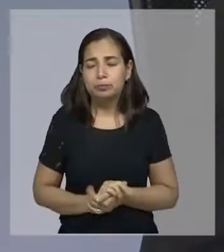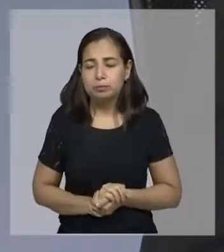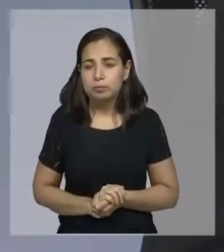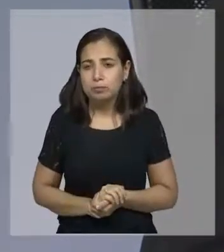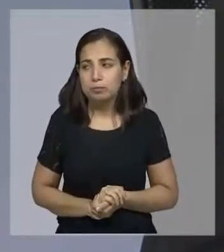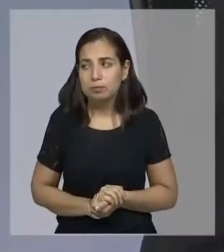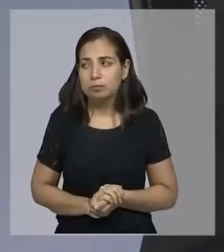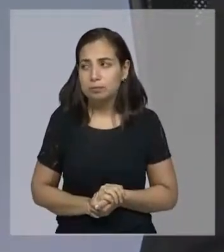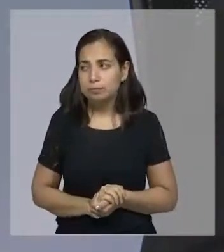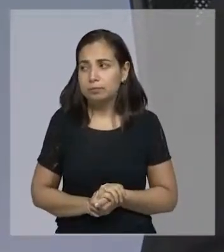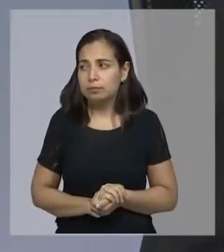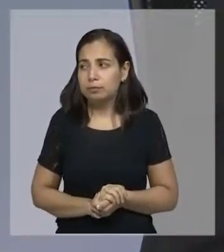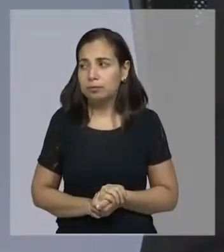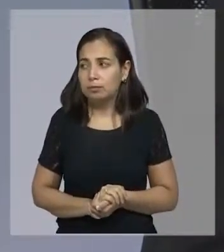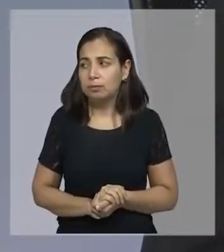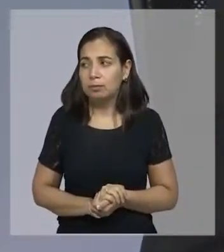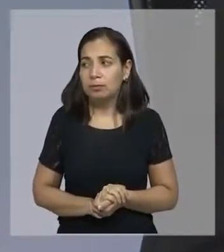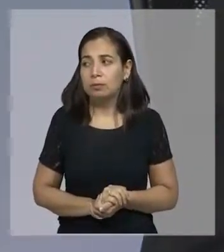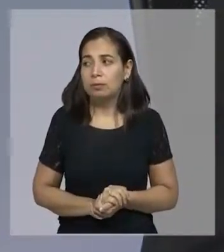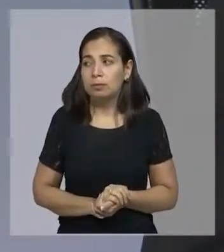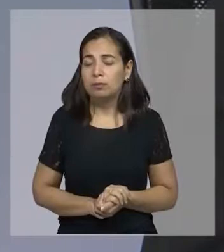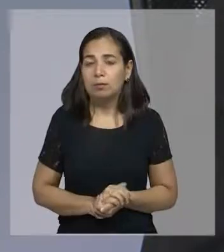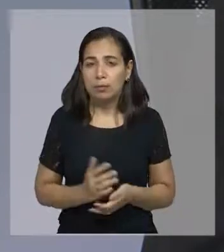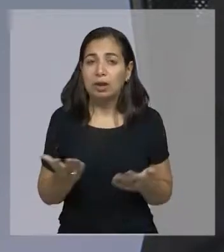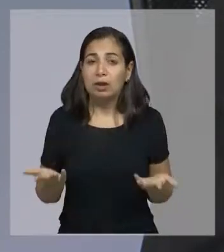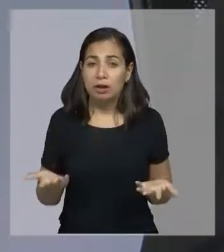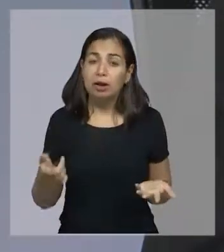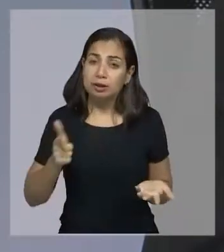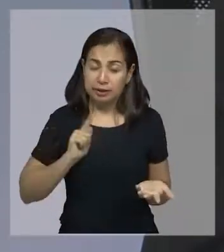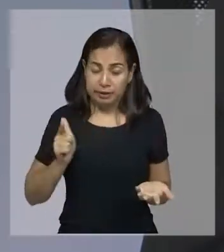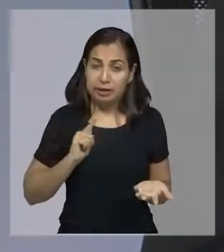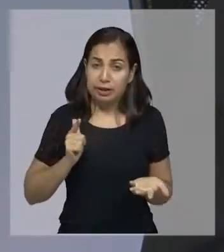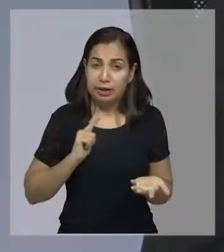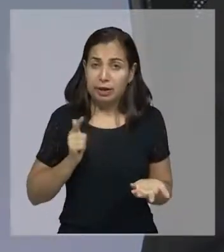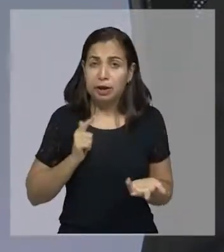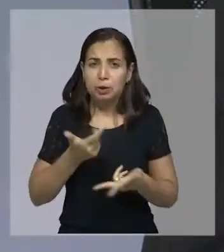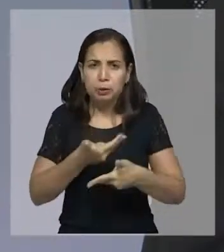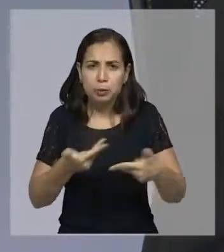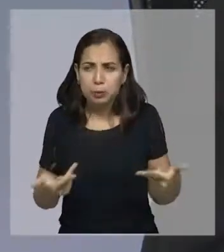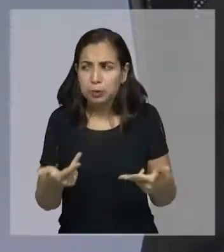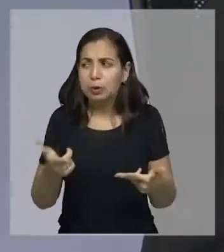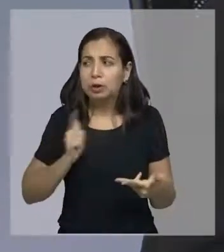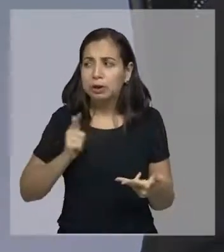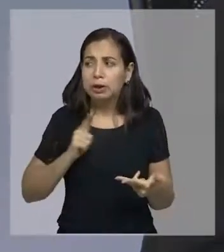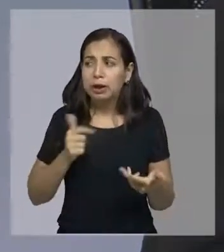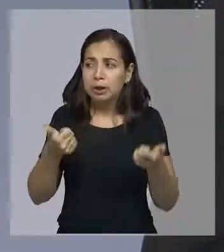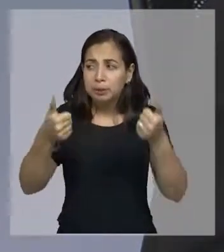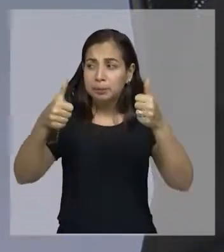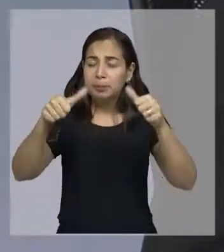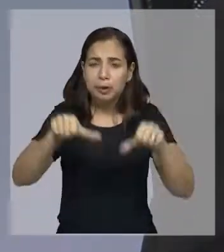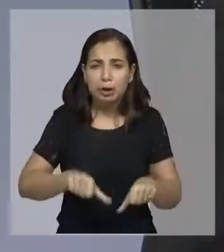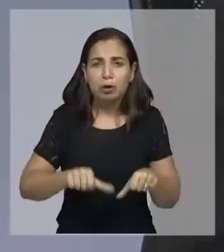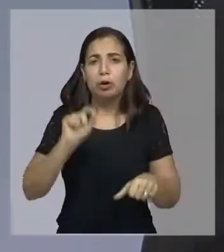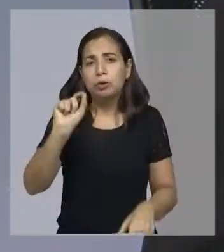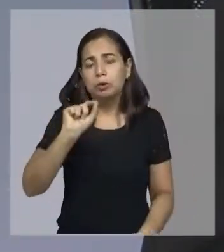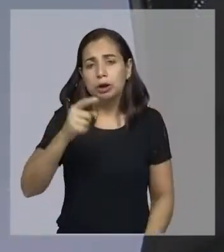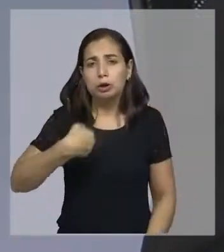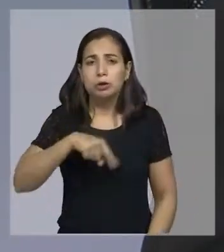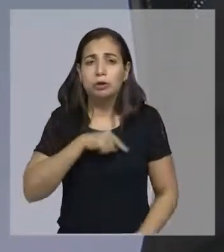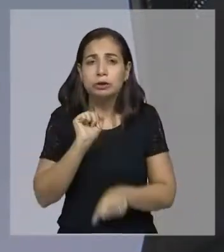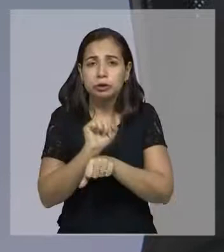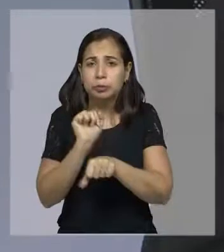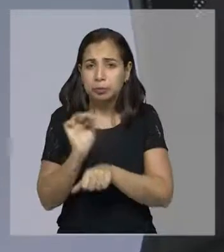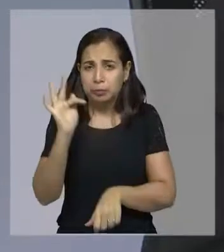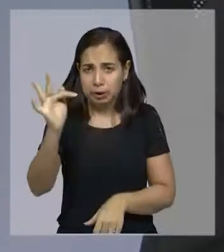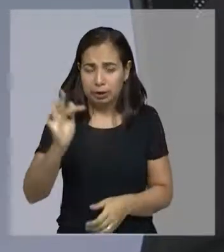as piores expectativas a que se referiu o Rui e a que se referiu o Clécio. De um lado, uma aparente